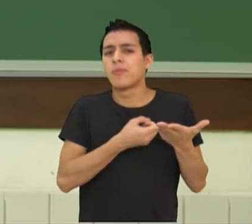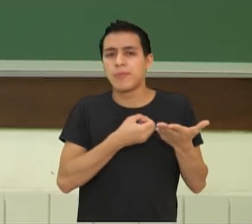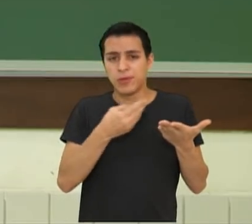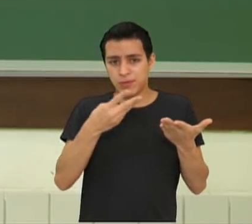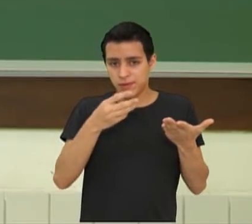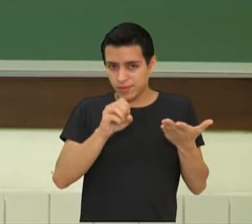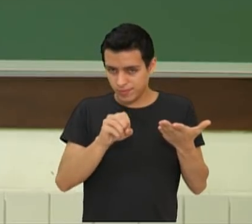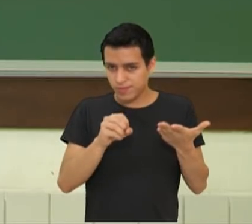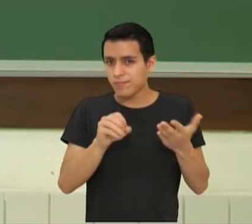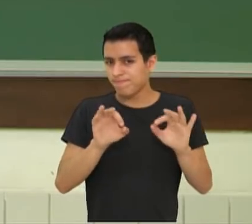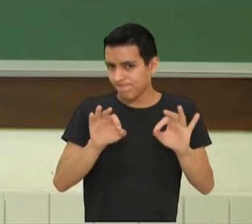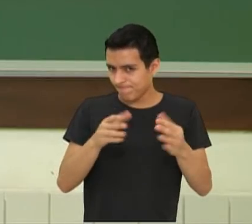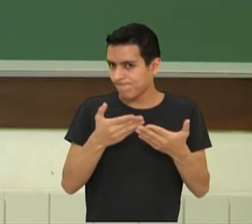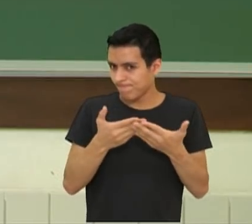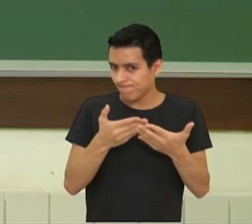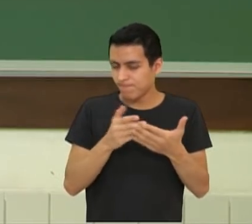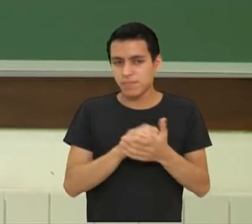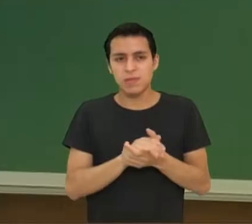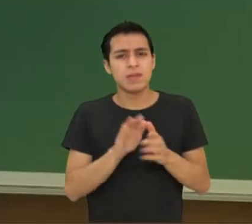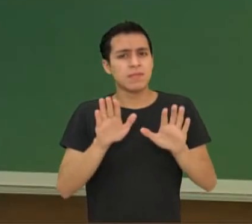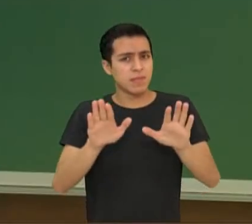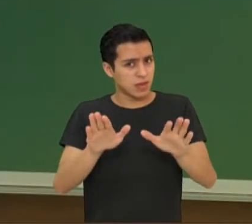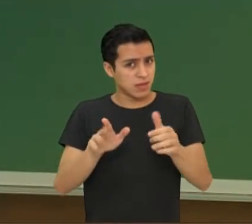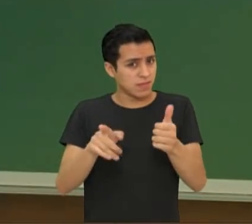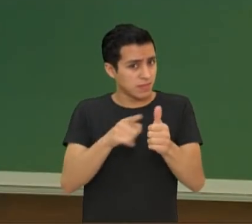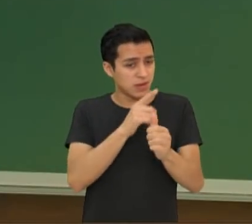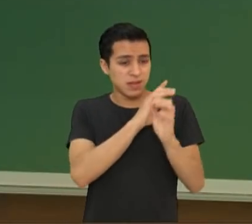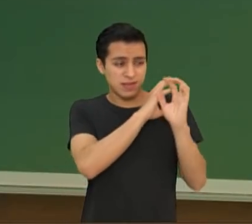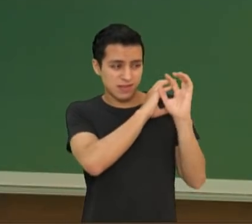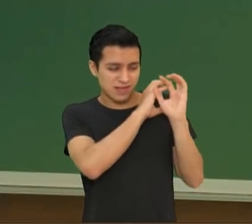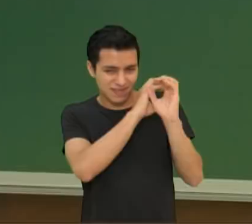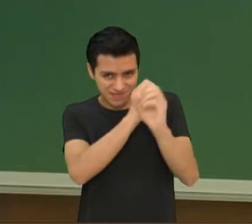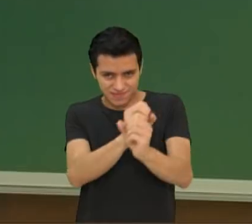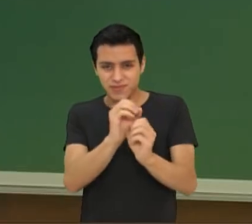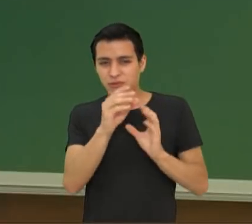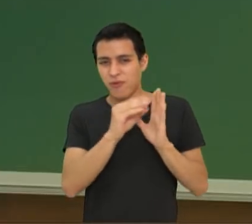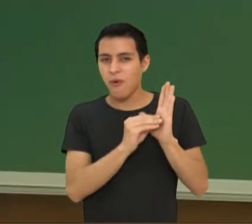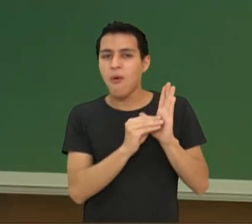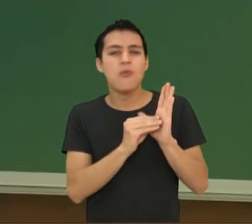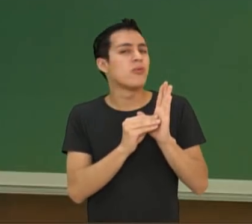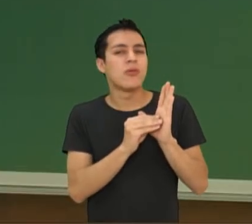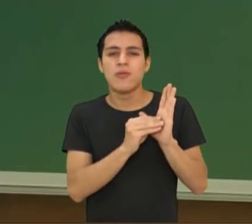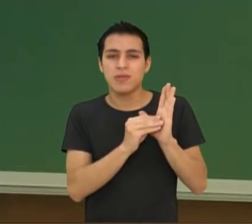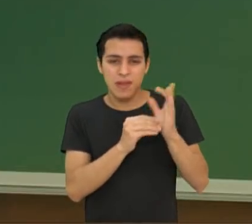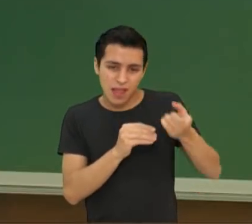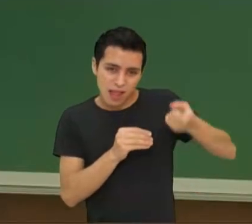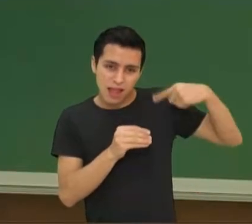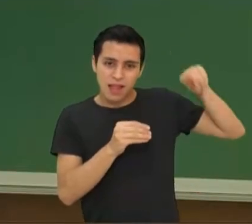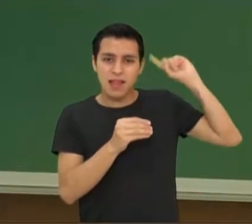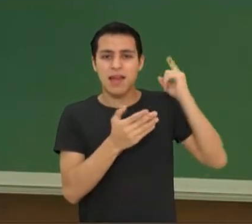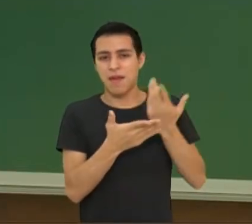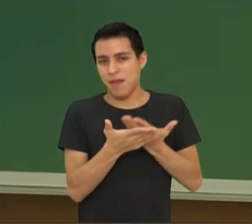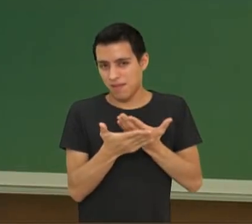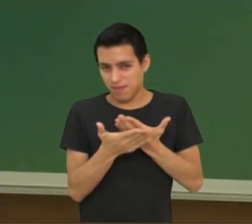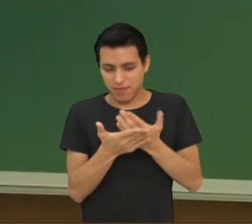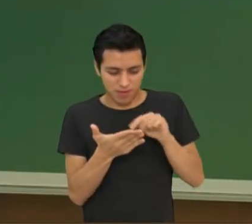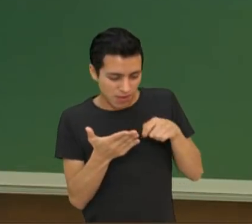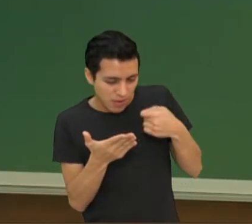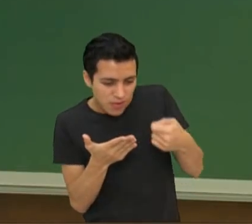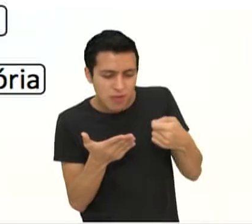38, mas nunca sem antes retomar a nossa aula passada sobre os seres vivos do